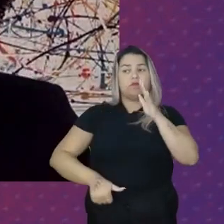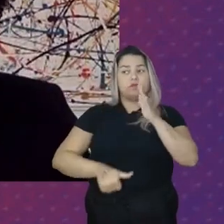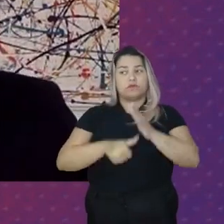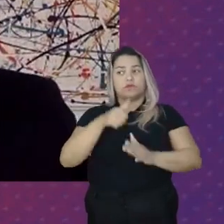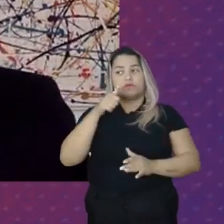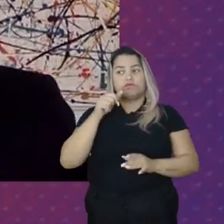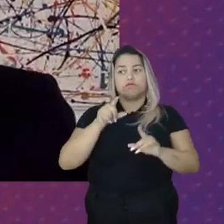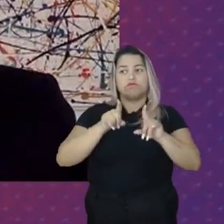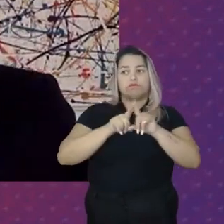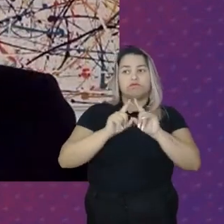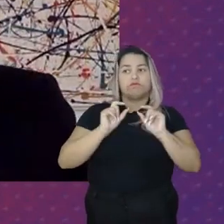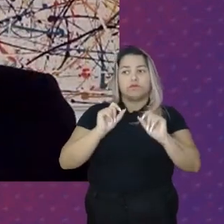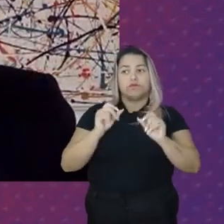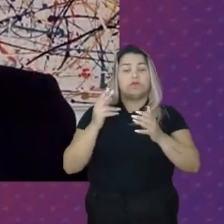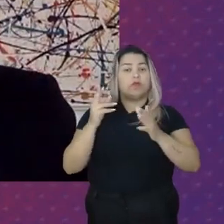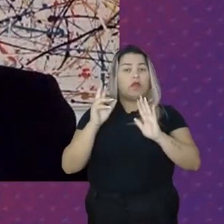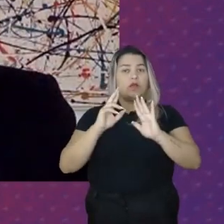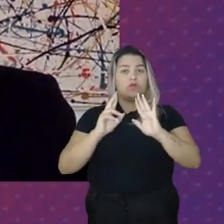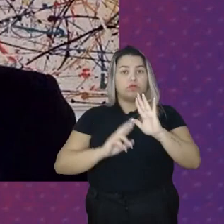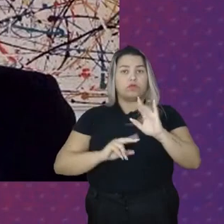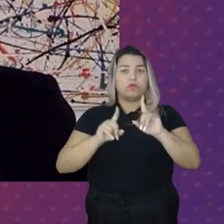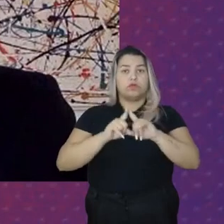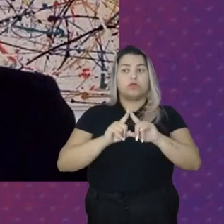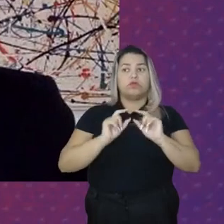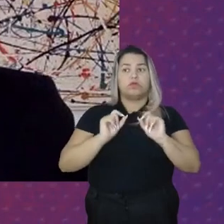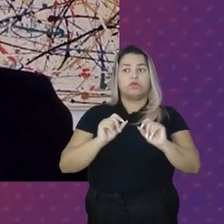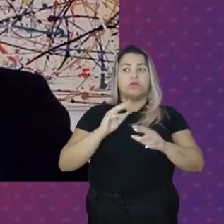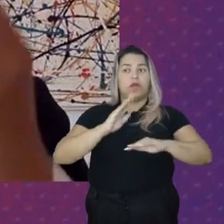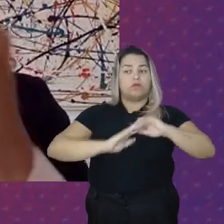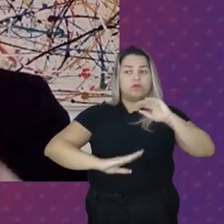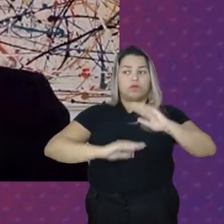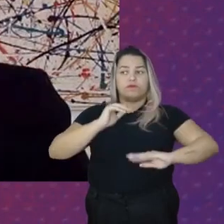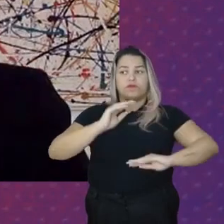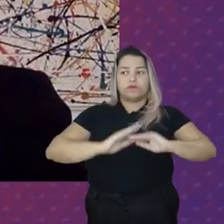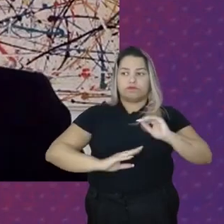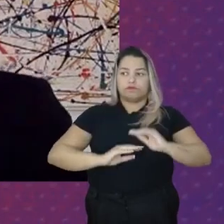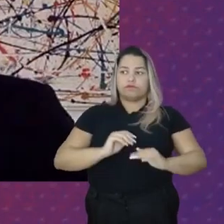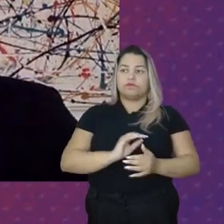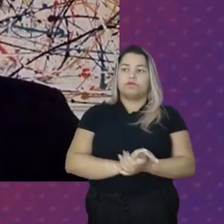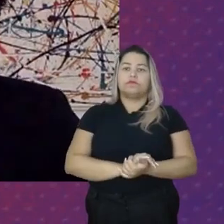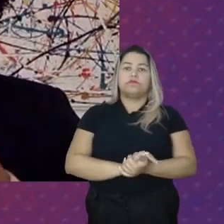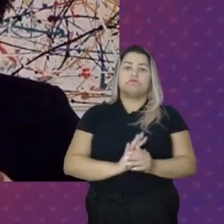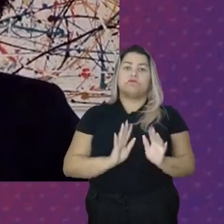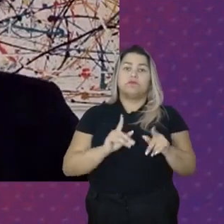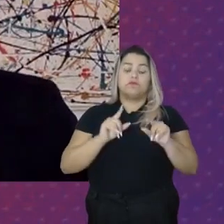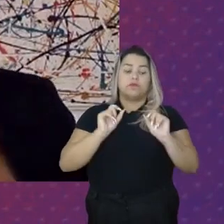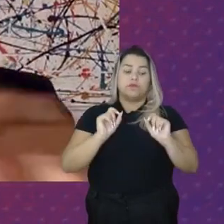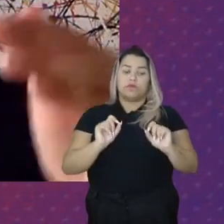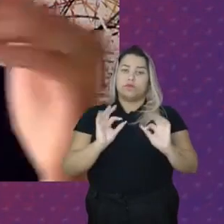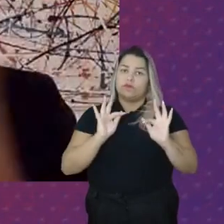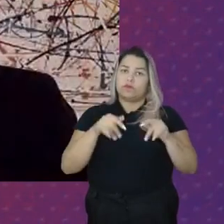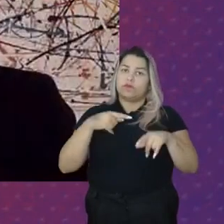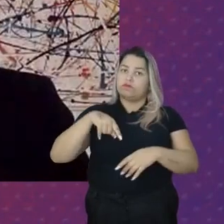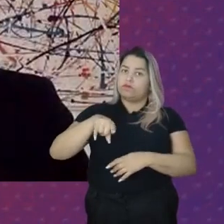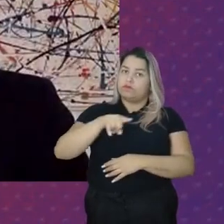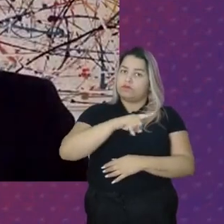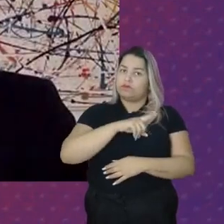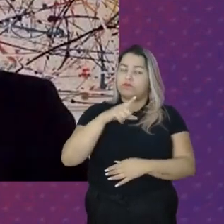que se destinou a regulamentar a profissão. Caminhando para o final, a gente tem,